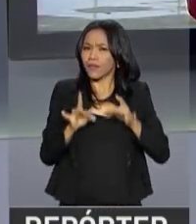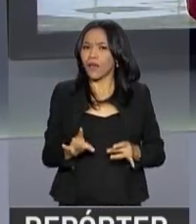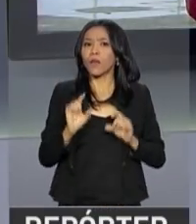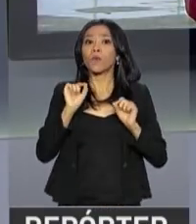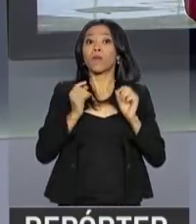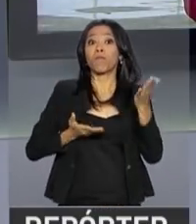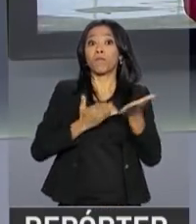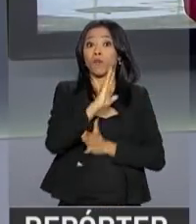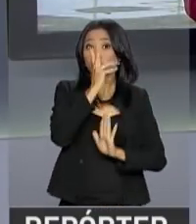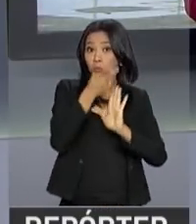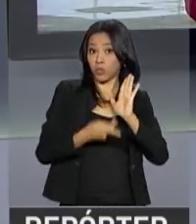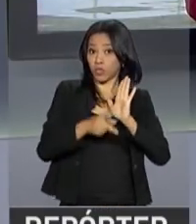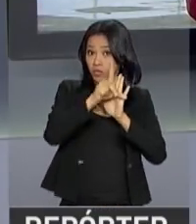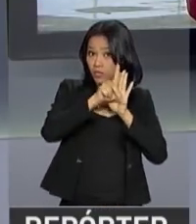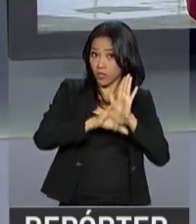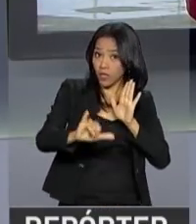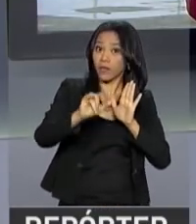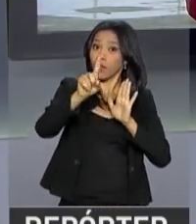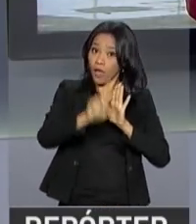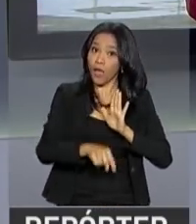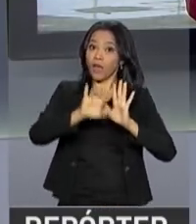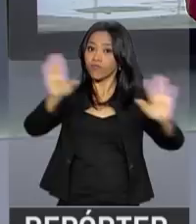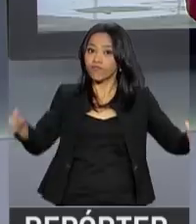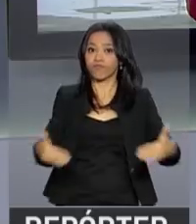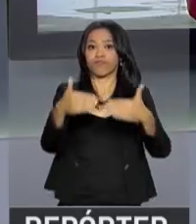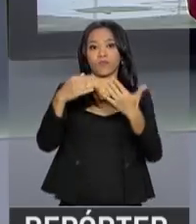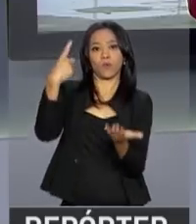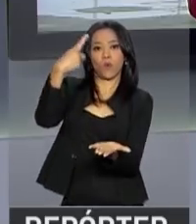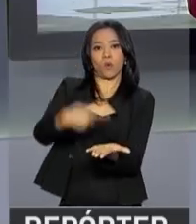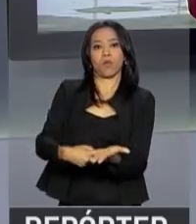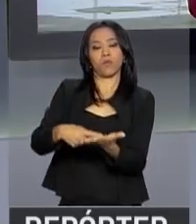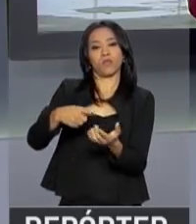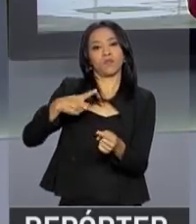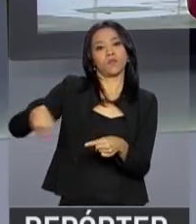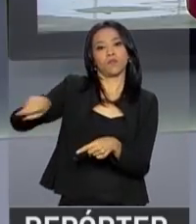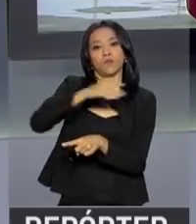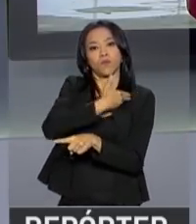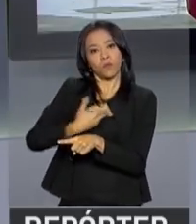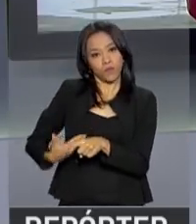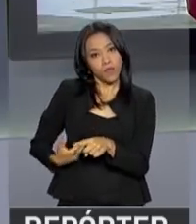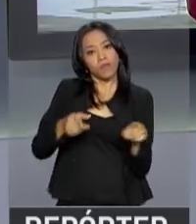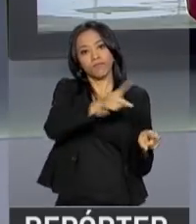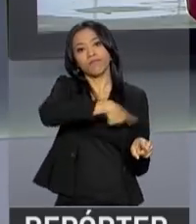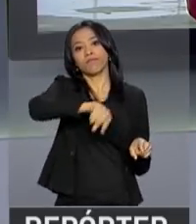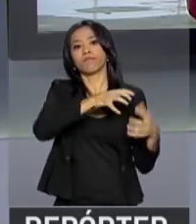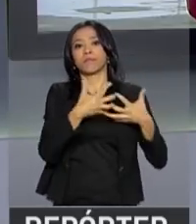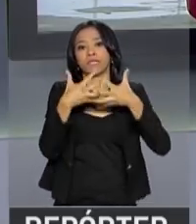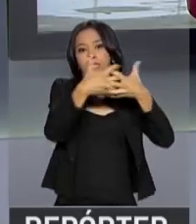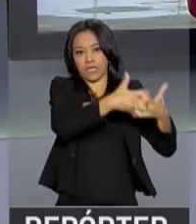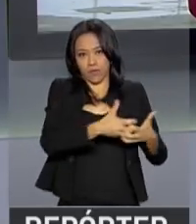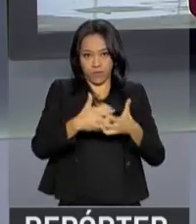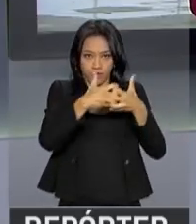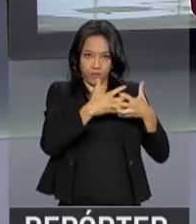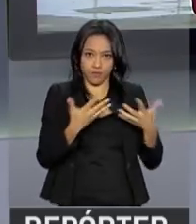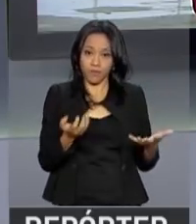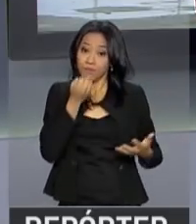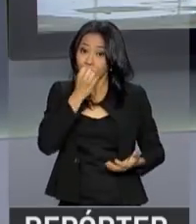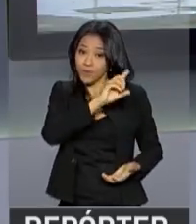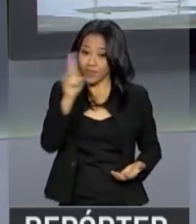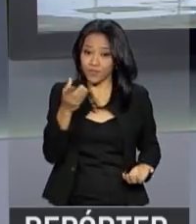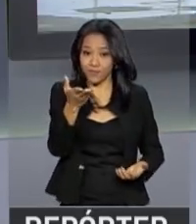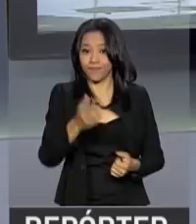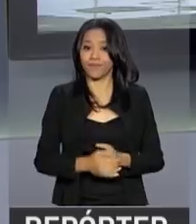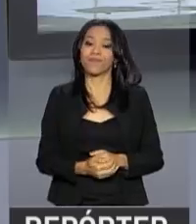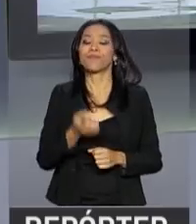de um projeto de lei que faz parte do acordo fechado pelo governo com os caminhoneiros olá marcinha bom dia pra você bom